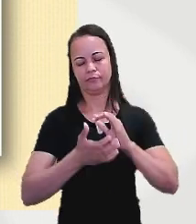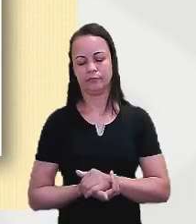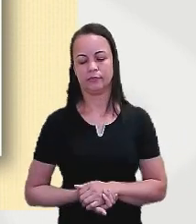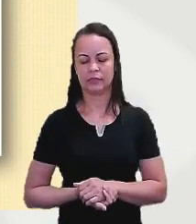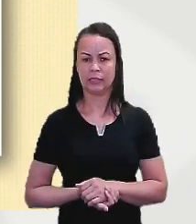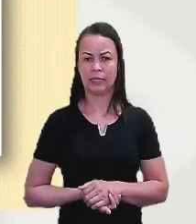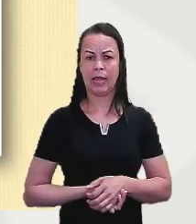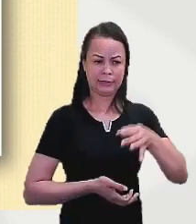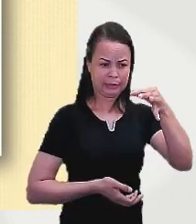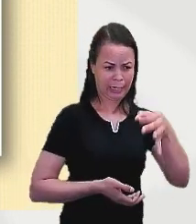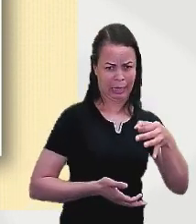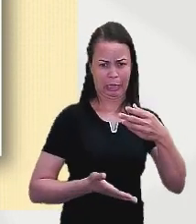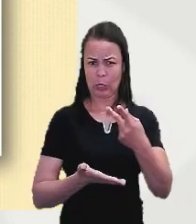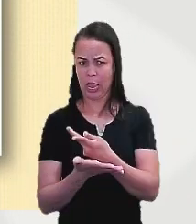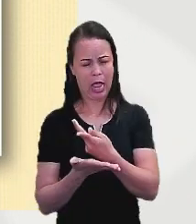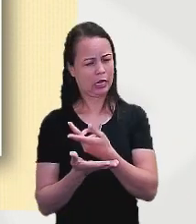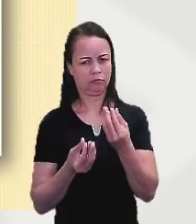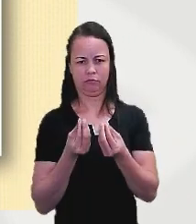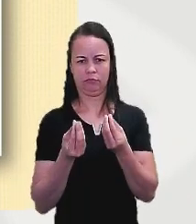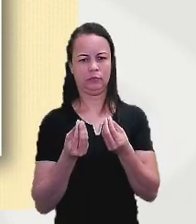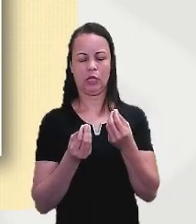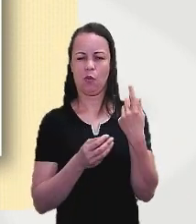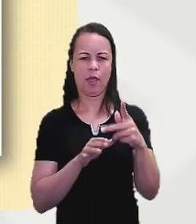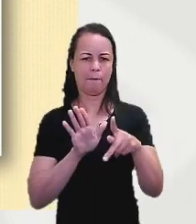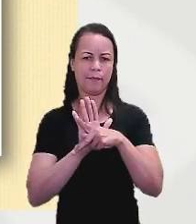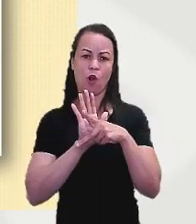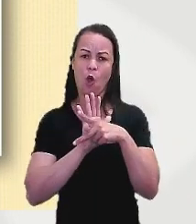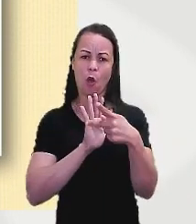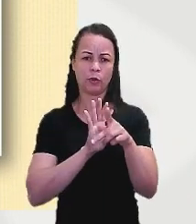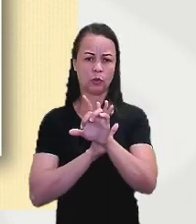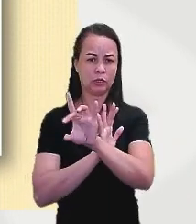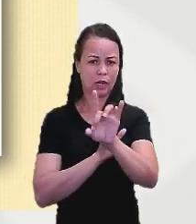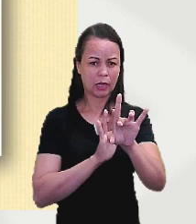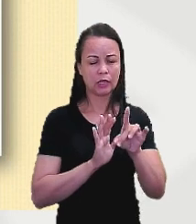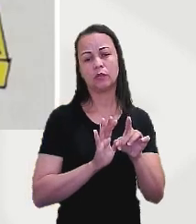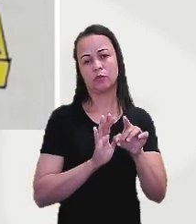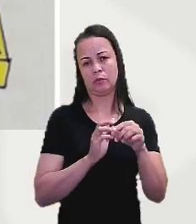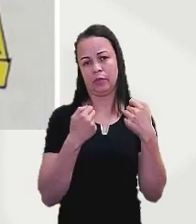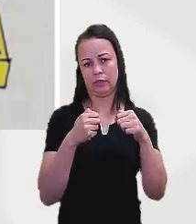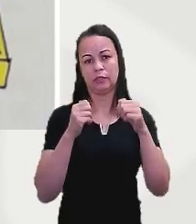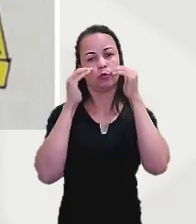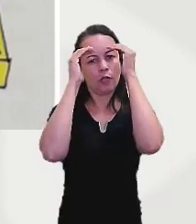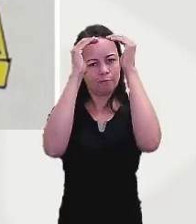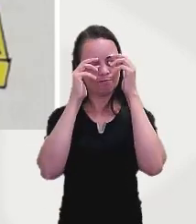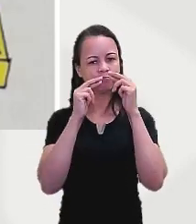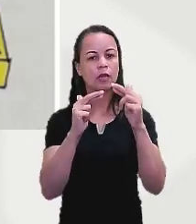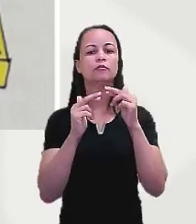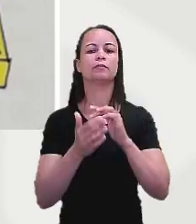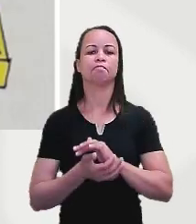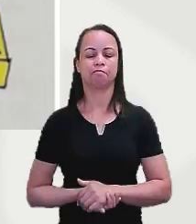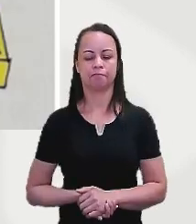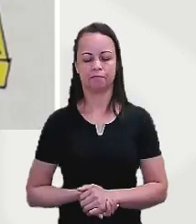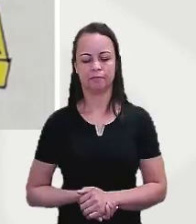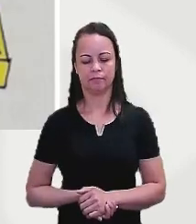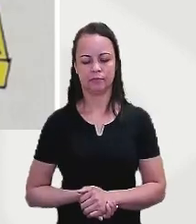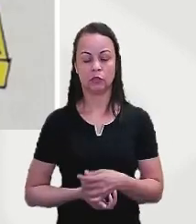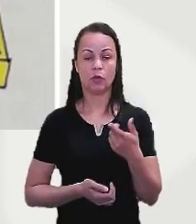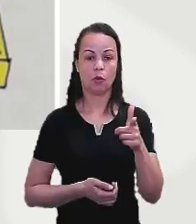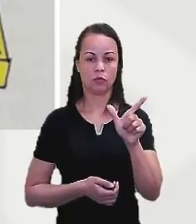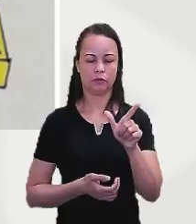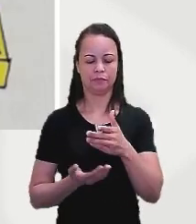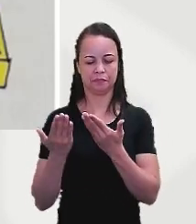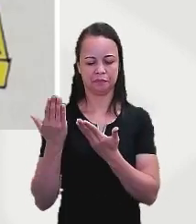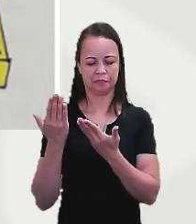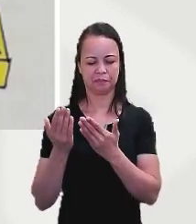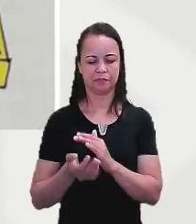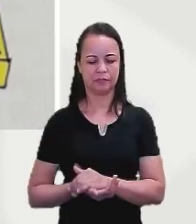está certo nem está errado. É aquilo e a gente tem que respeitar, tá bom? Olha aqui outra tirinha.